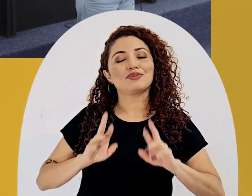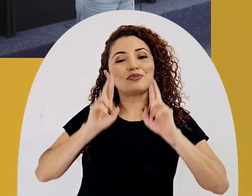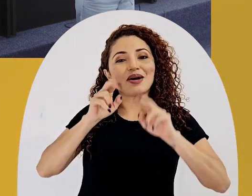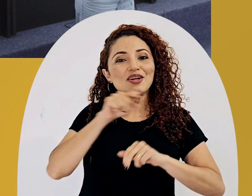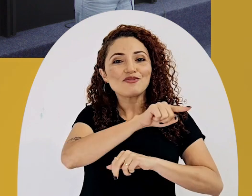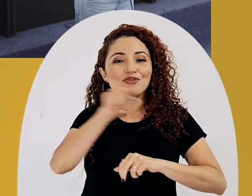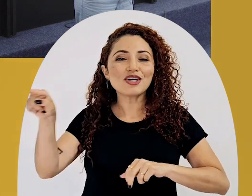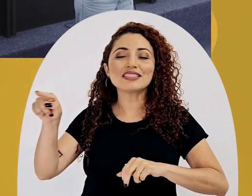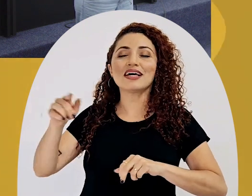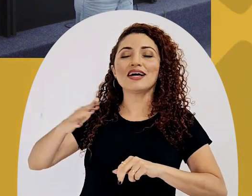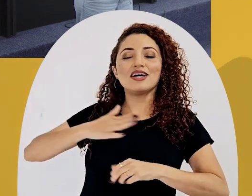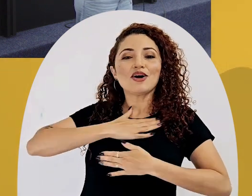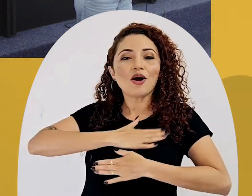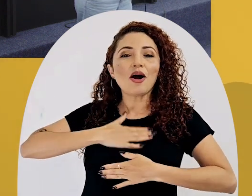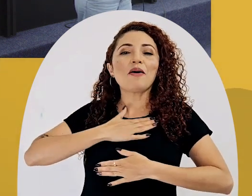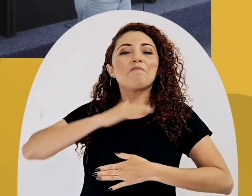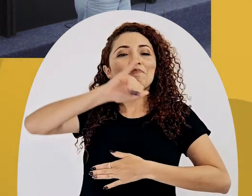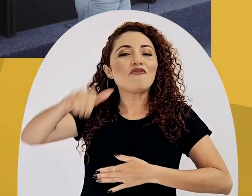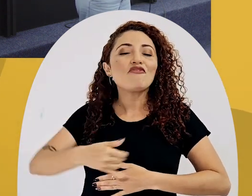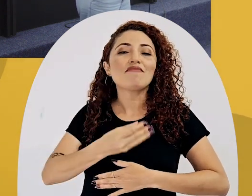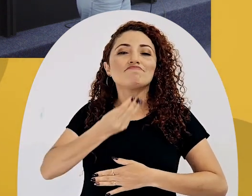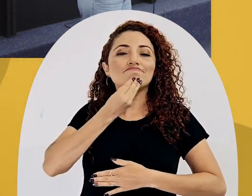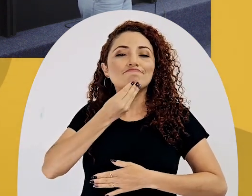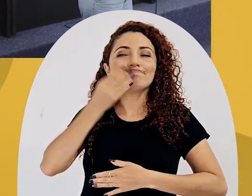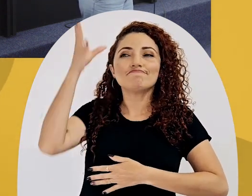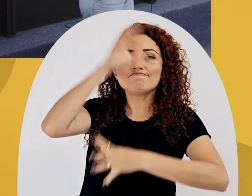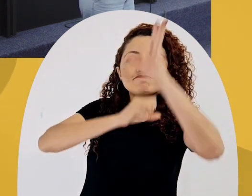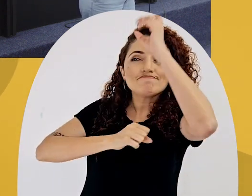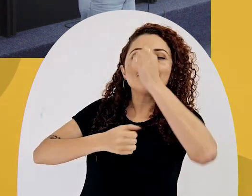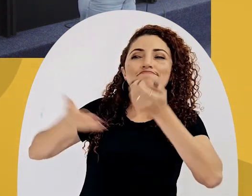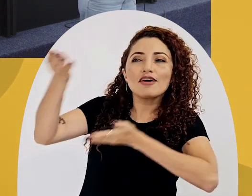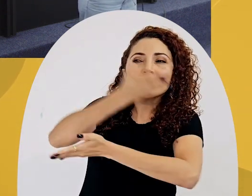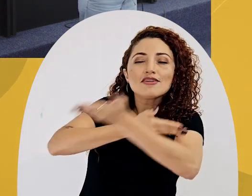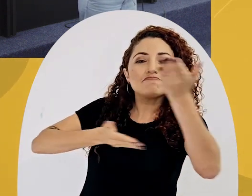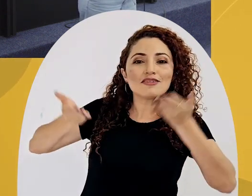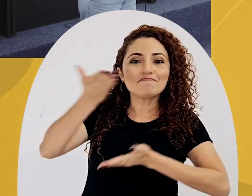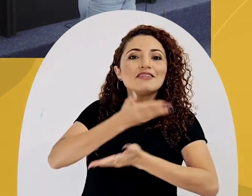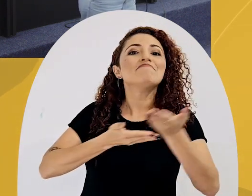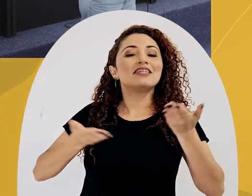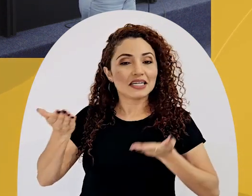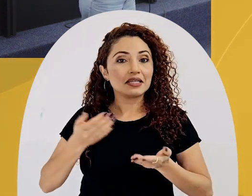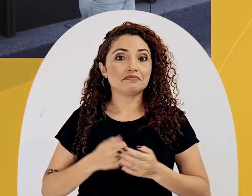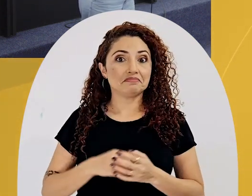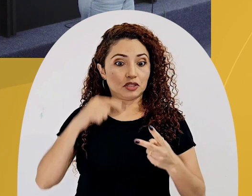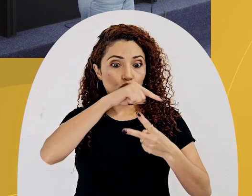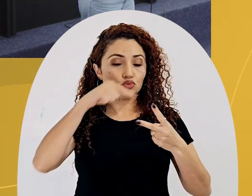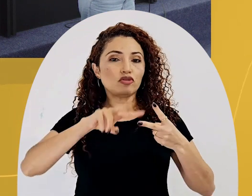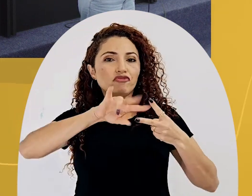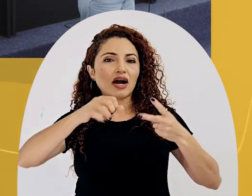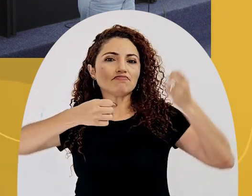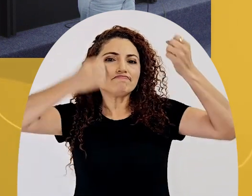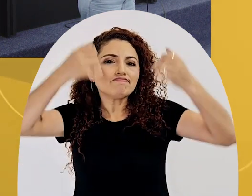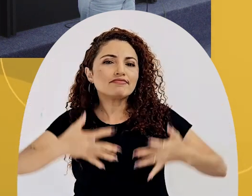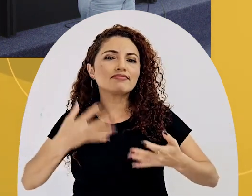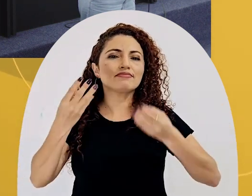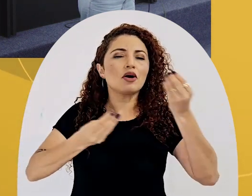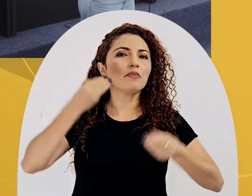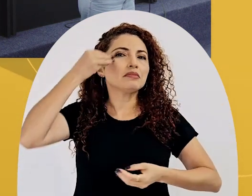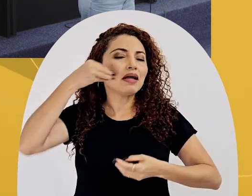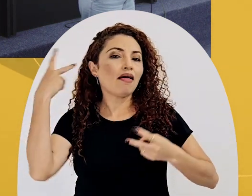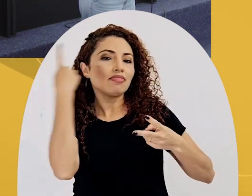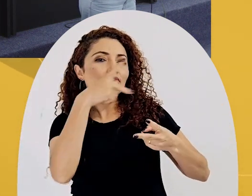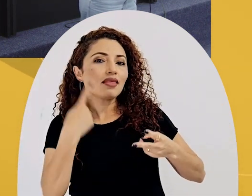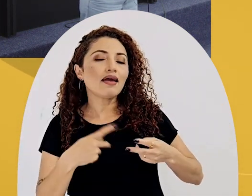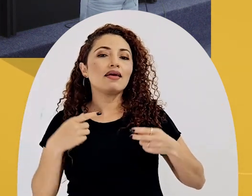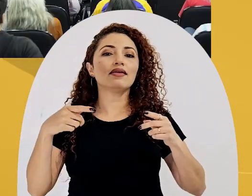essa troca com 2 especialistas nesse assunto e que estão aqui para compartilhar, né, suas visões, suas experiências e fazer esse